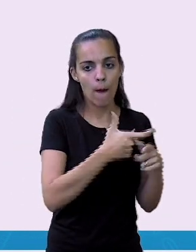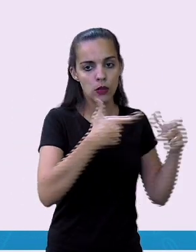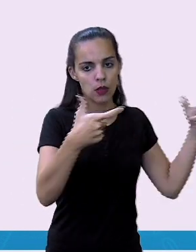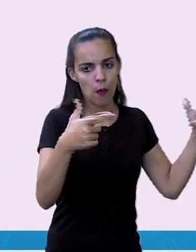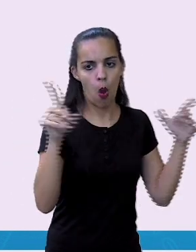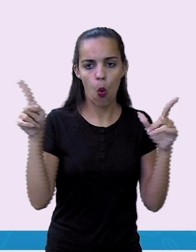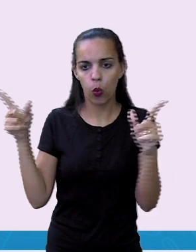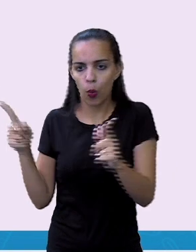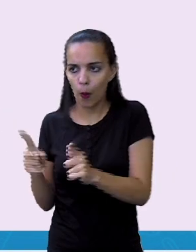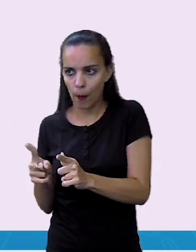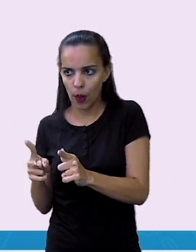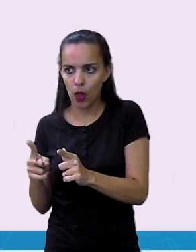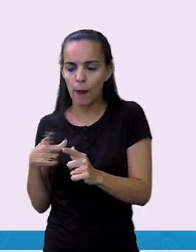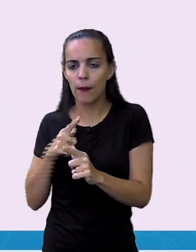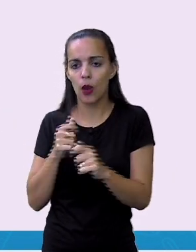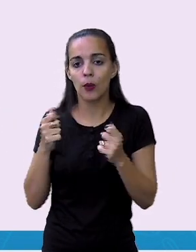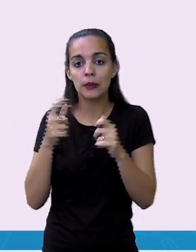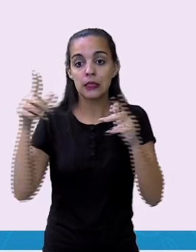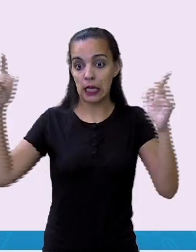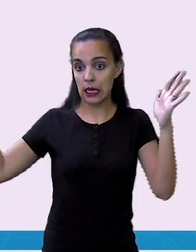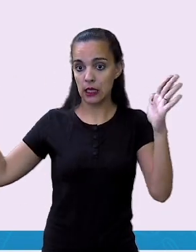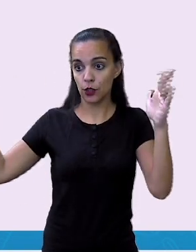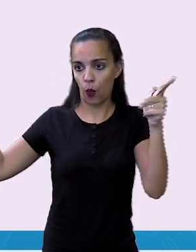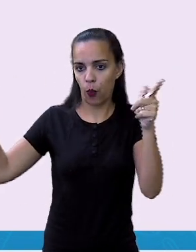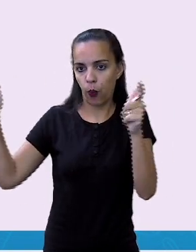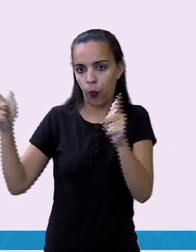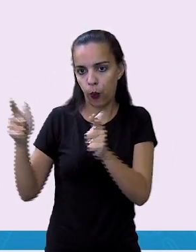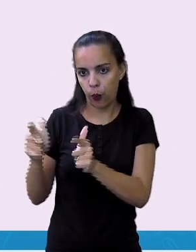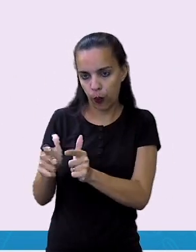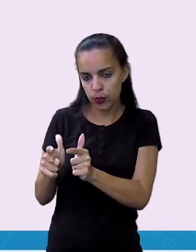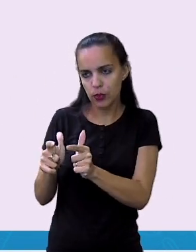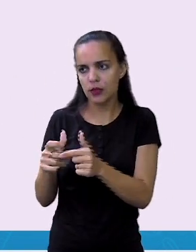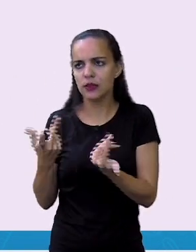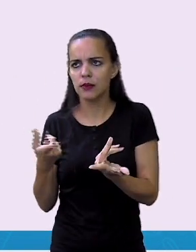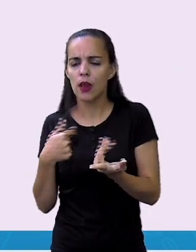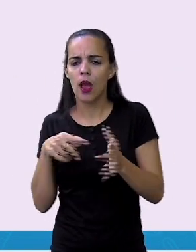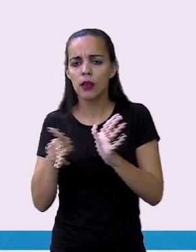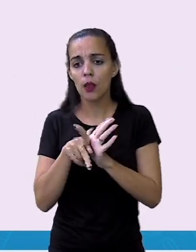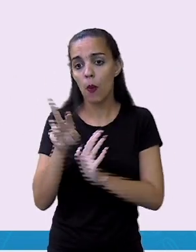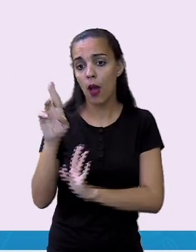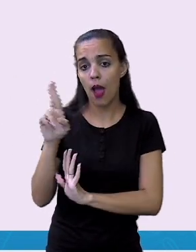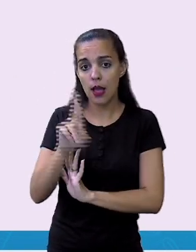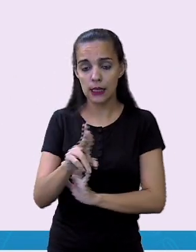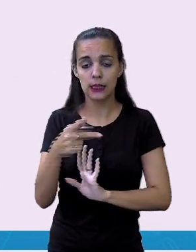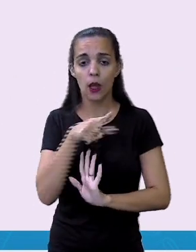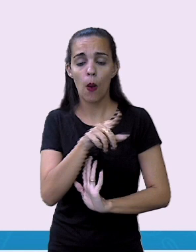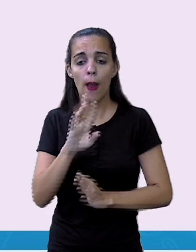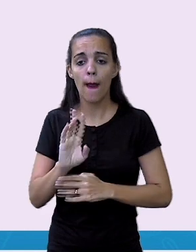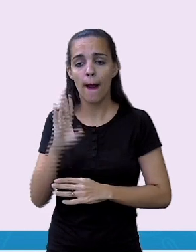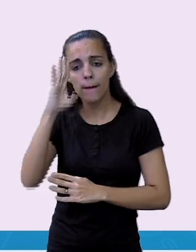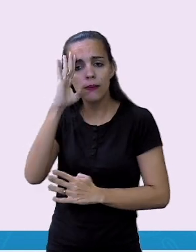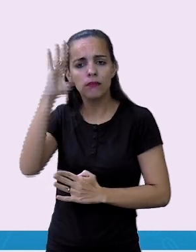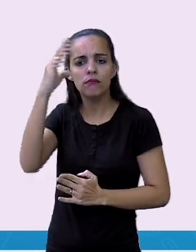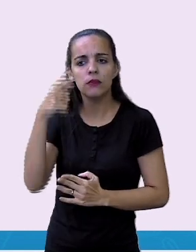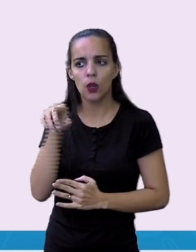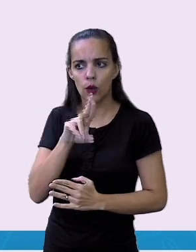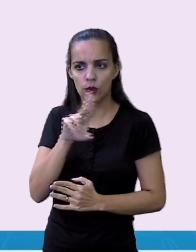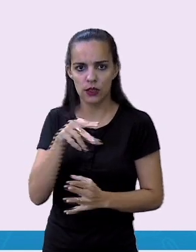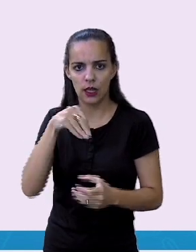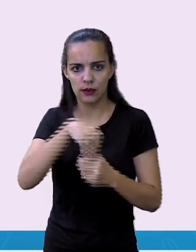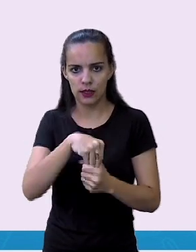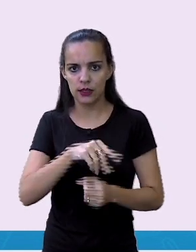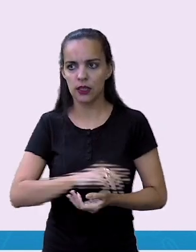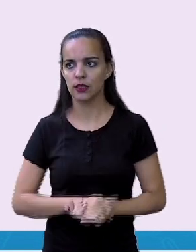Para reduzir uma figura, a razão entre a medida dos lados tem que ser menor do que